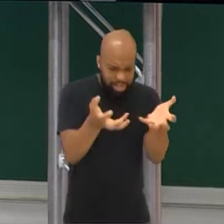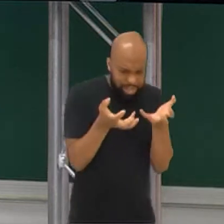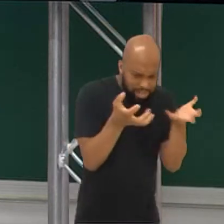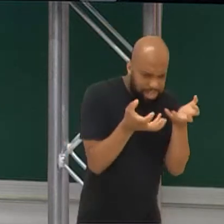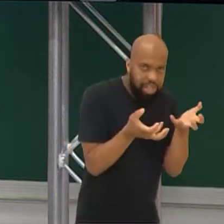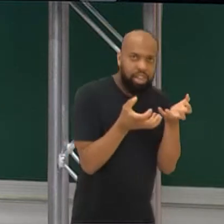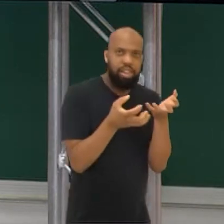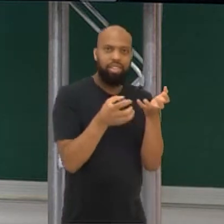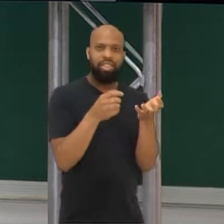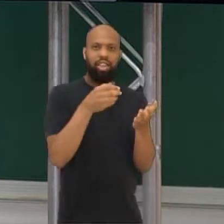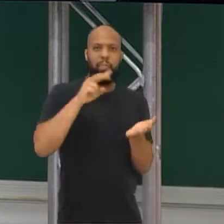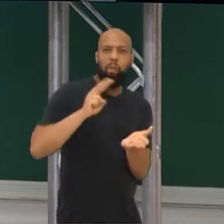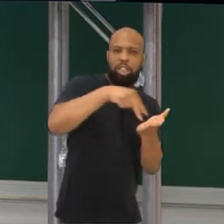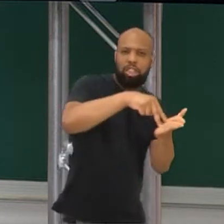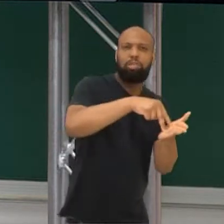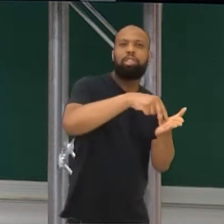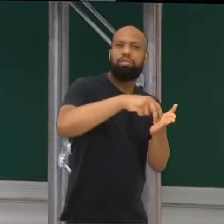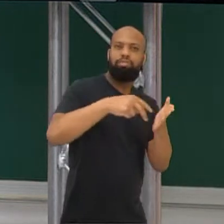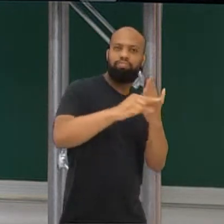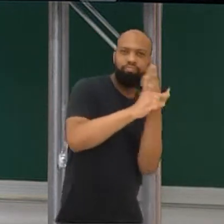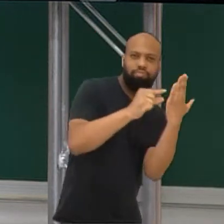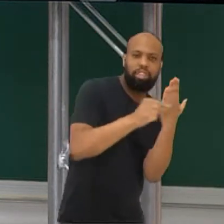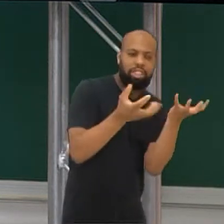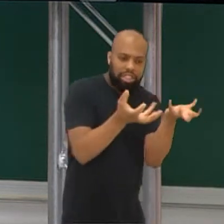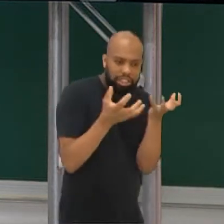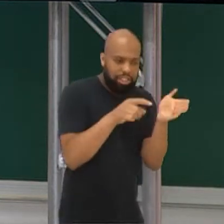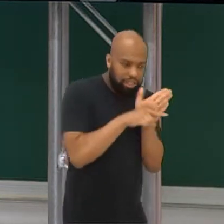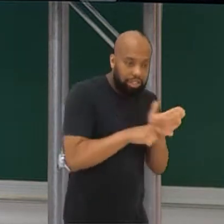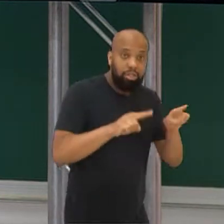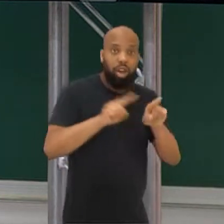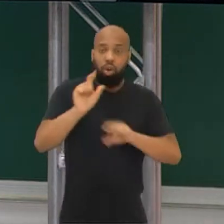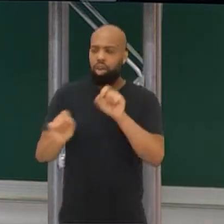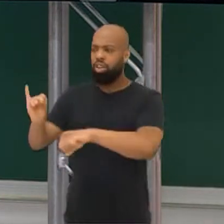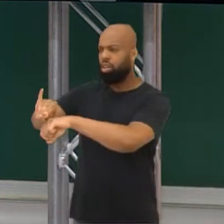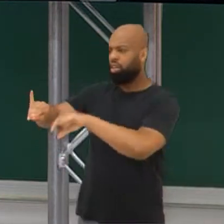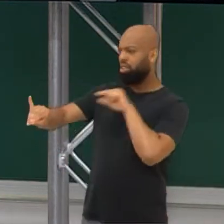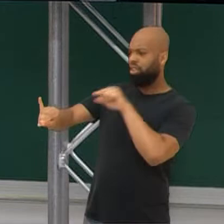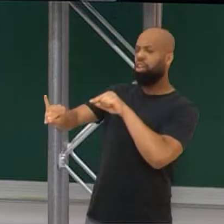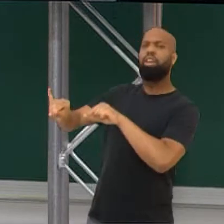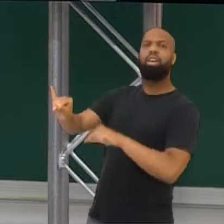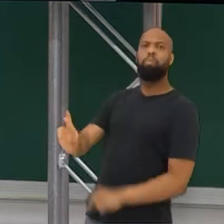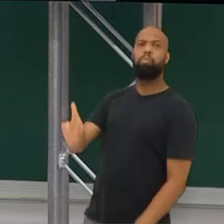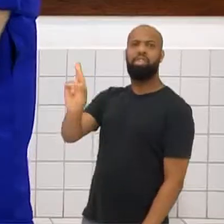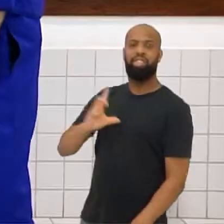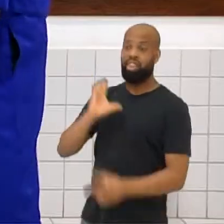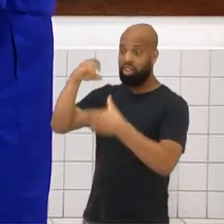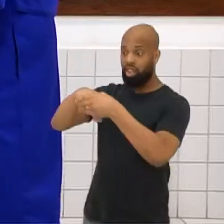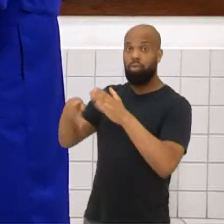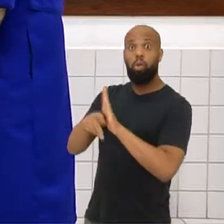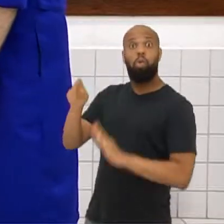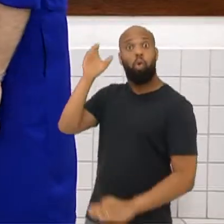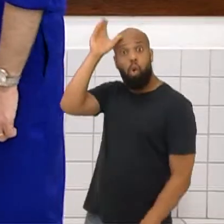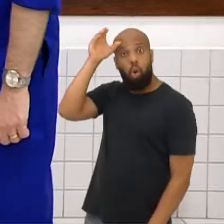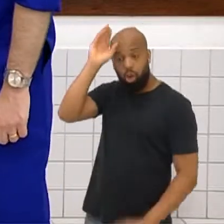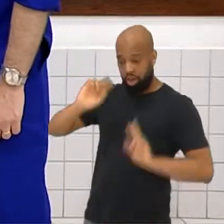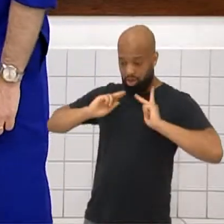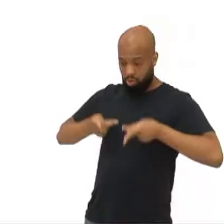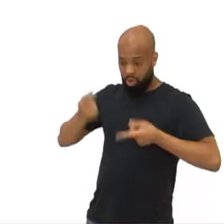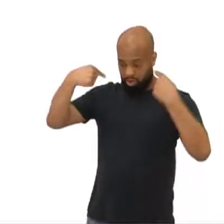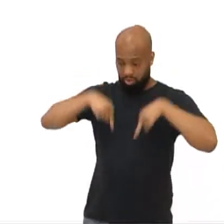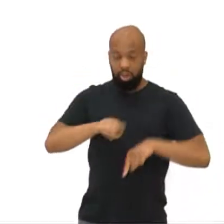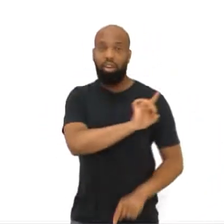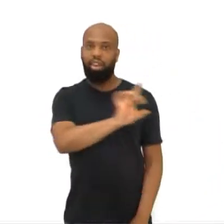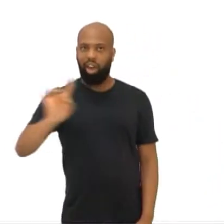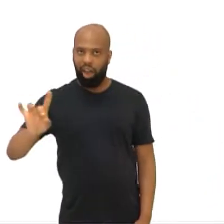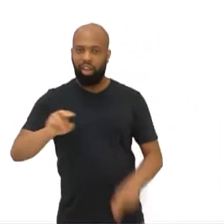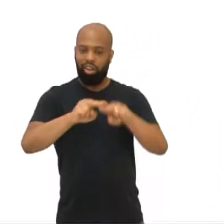do em si, a grande questão é o que é esse objeto para a representação na consciência do ser humano. Por isso que a gente